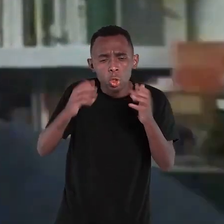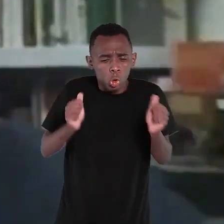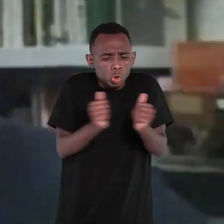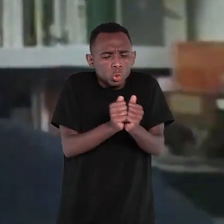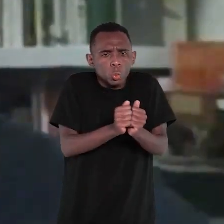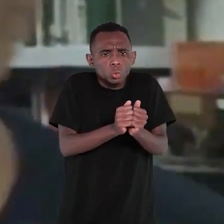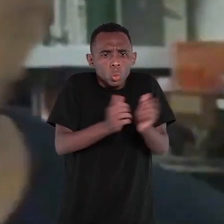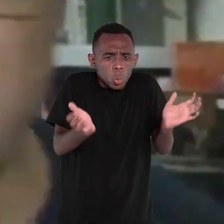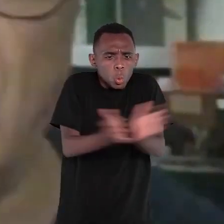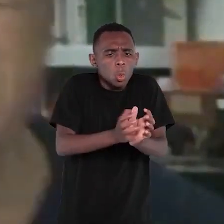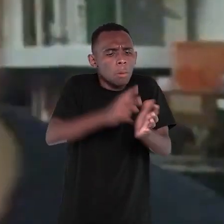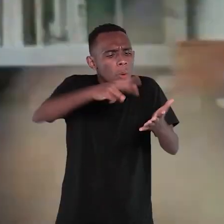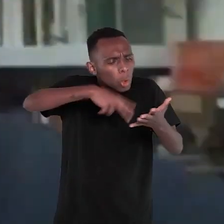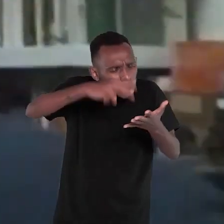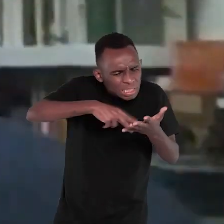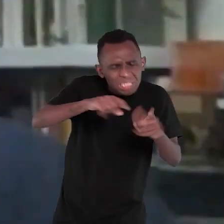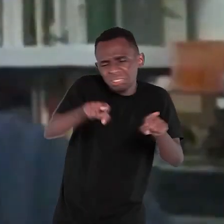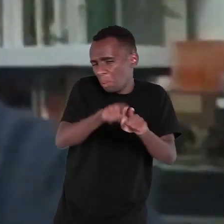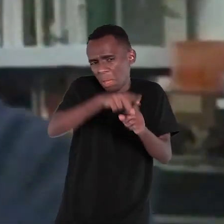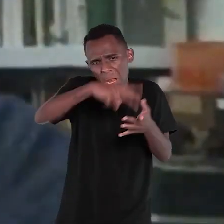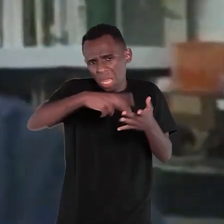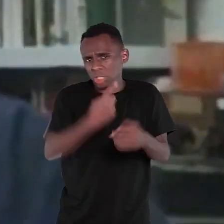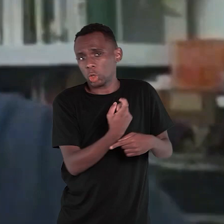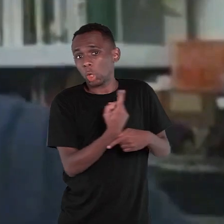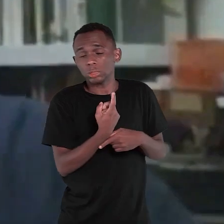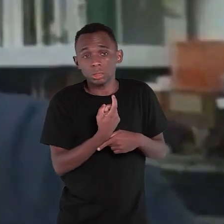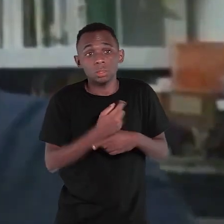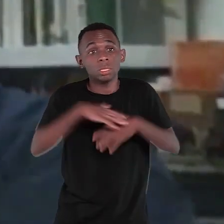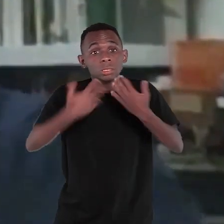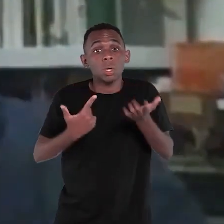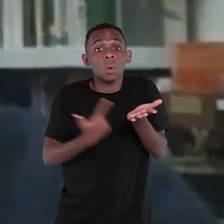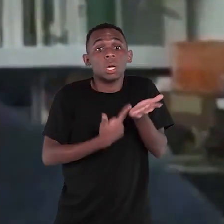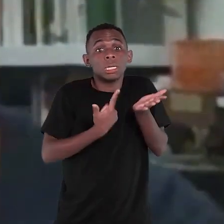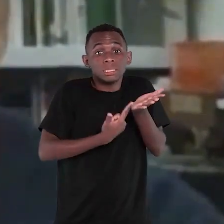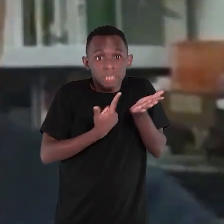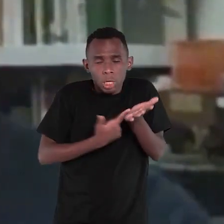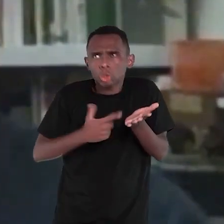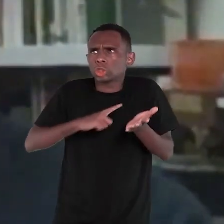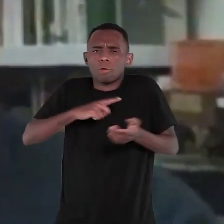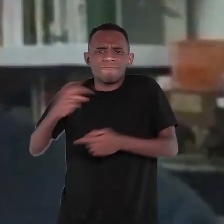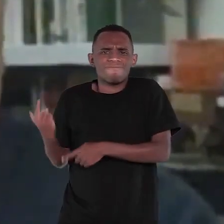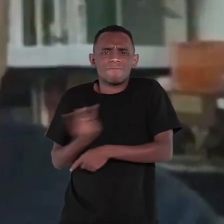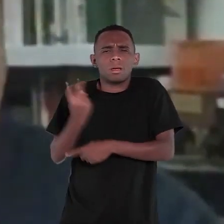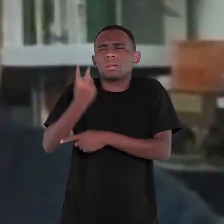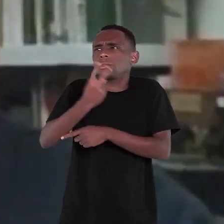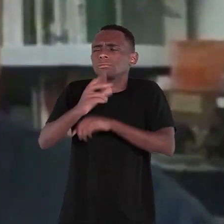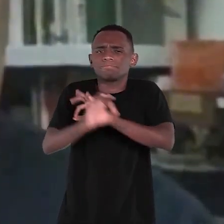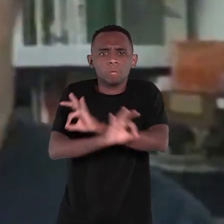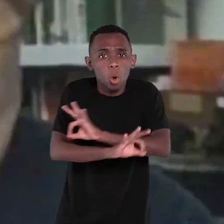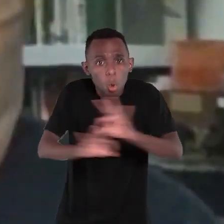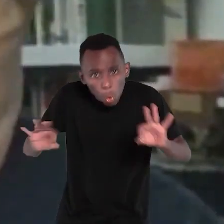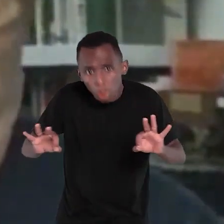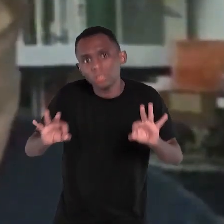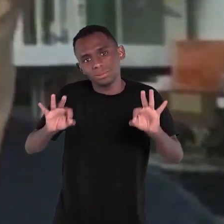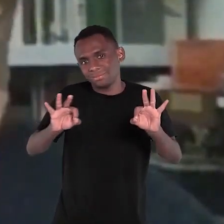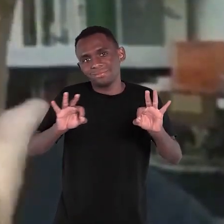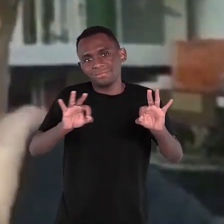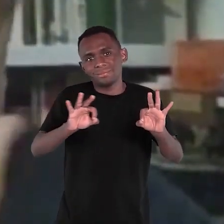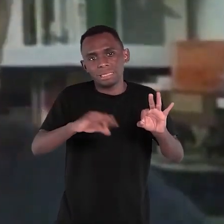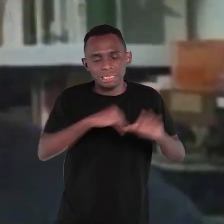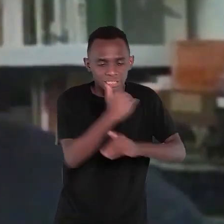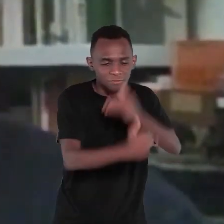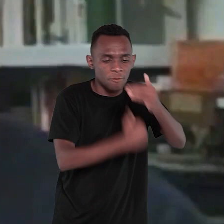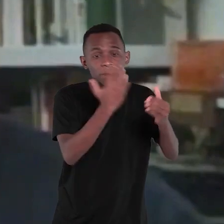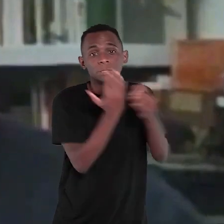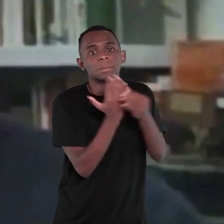em conjunto, lida sozinha, clubes de leitura e tal. E a literatura traz uns valores incríveis para a biblioteca,